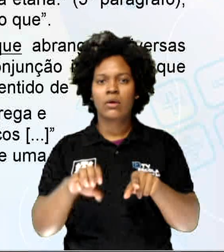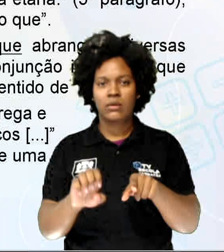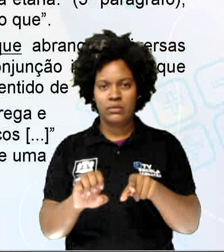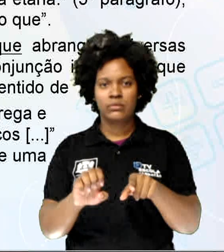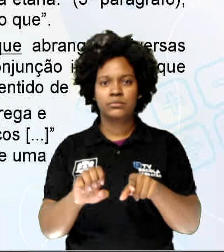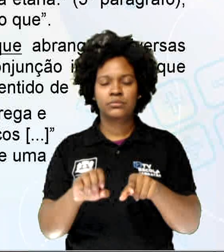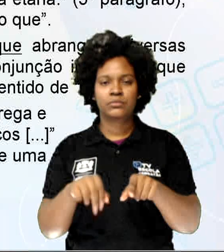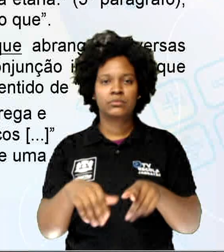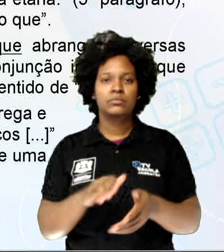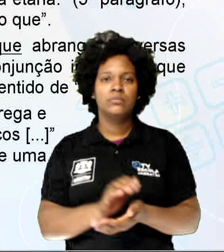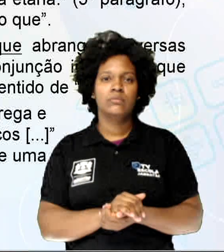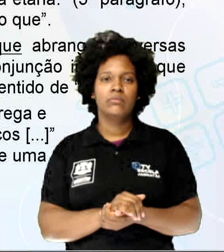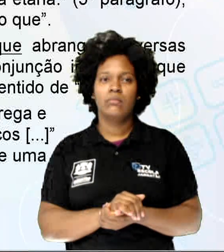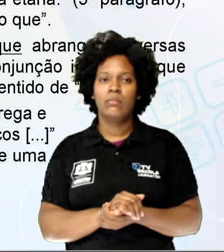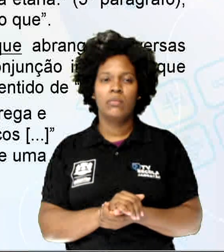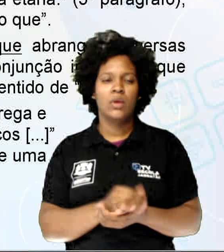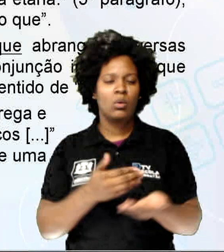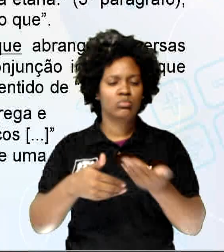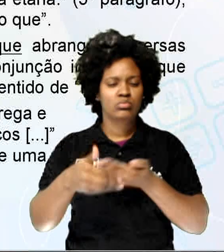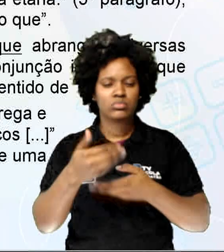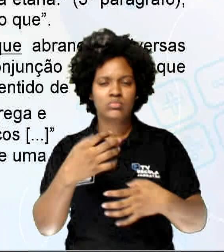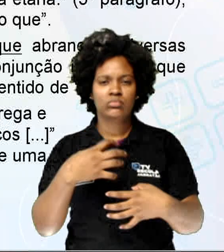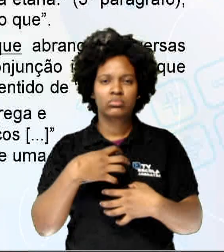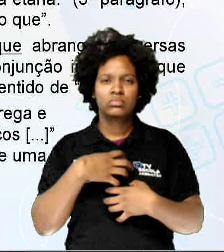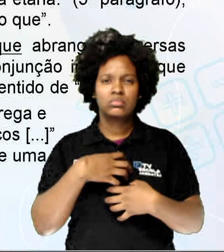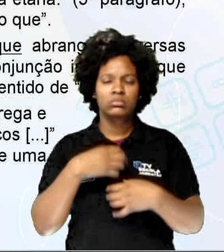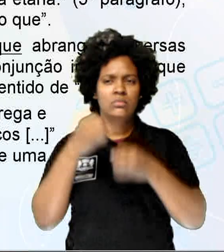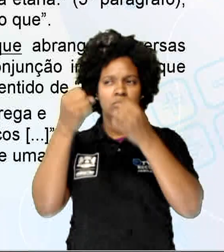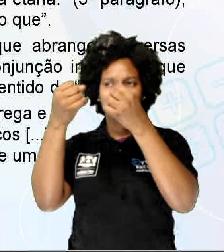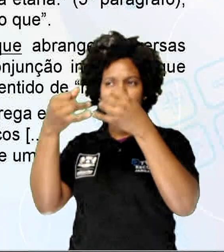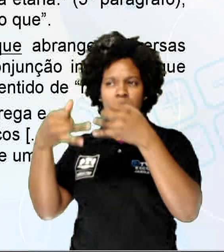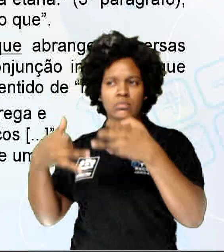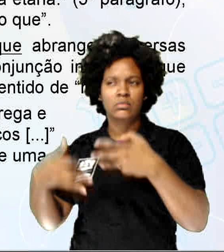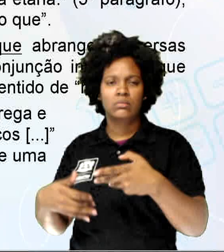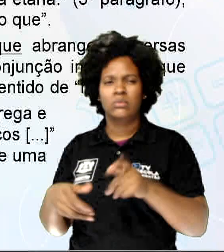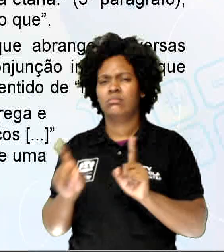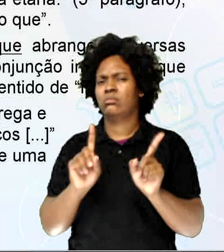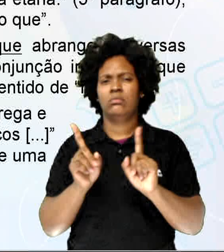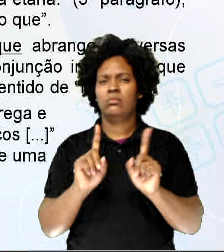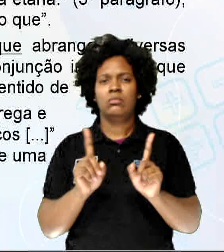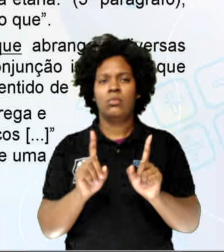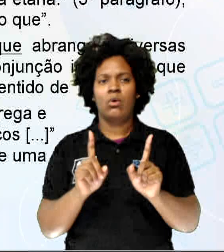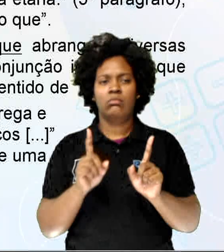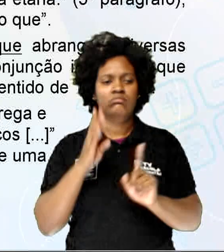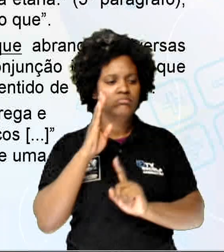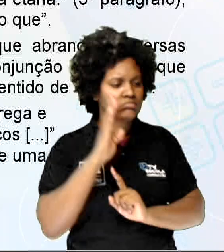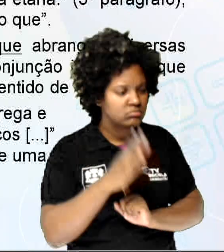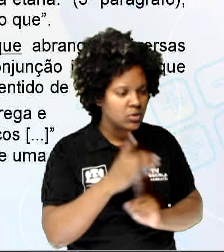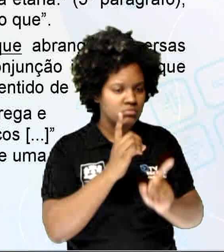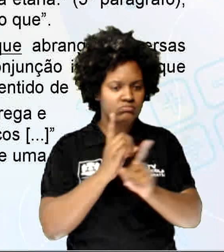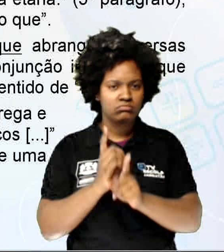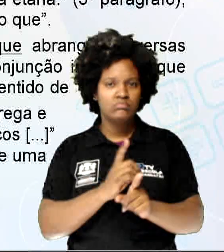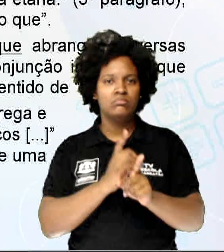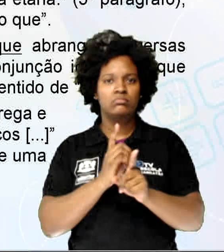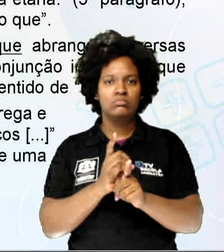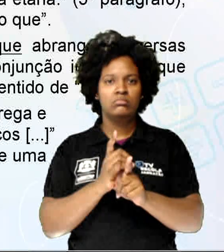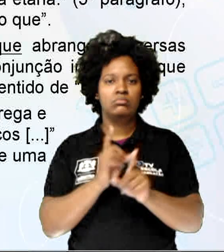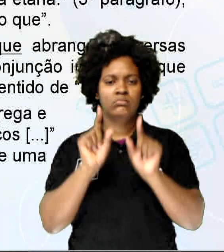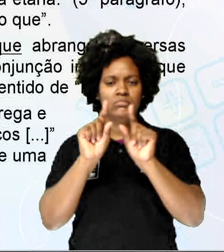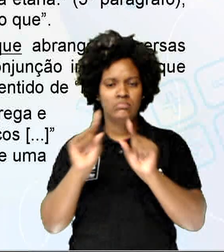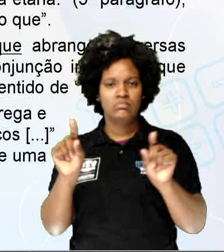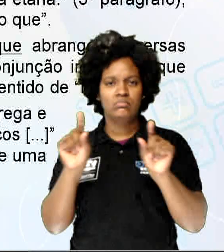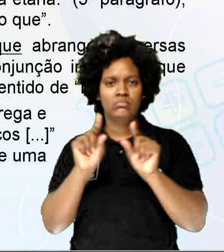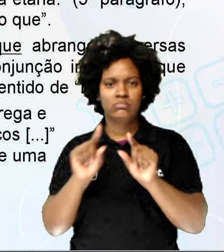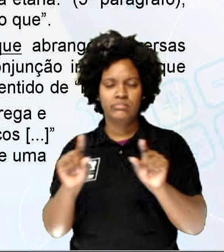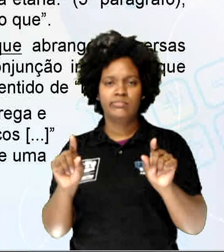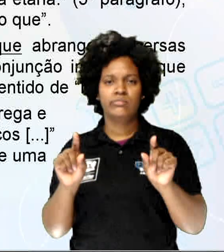relação semântica de explicação. De forma nenhuma, pessoal. De cara aí você encontra, além disso, o